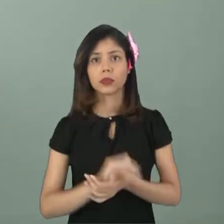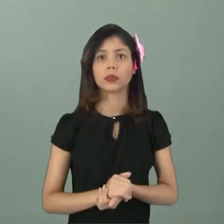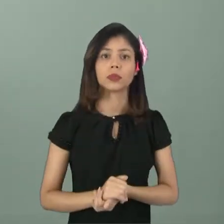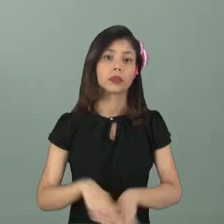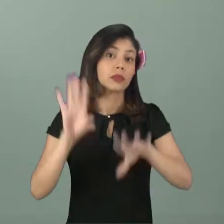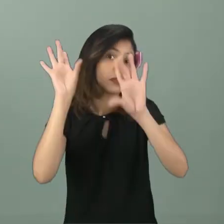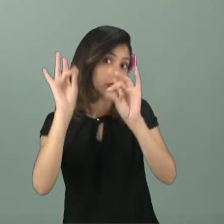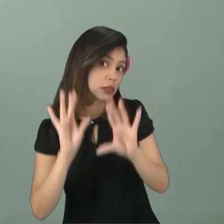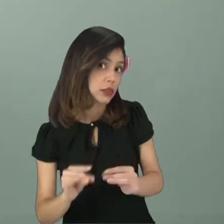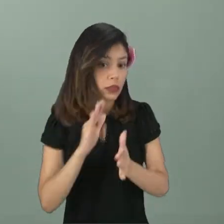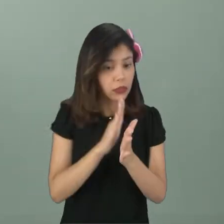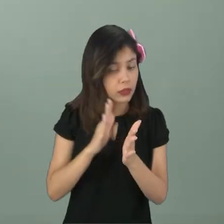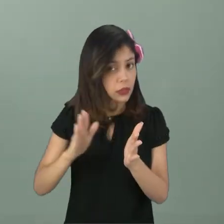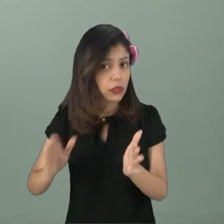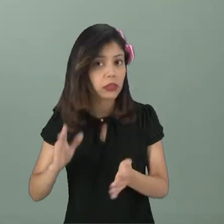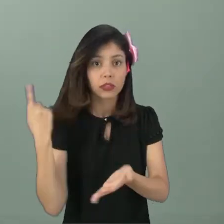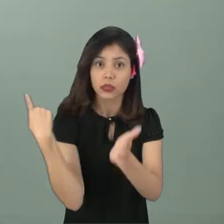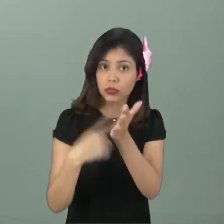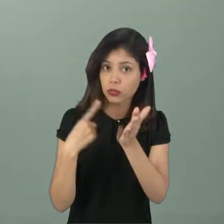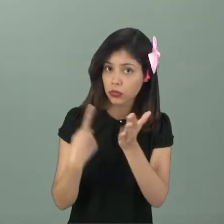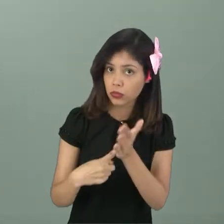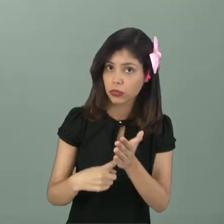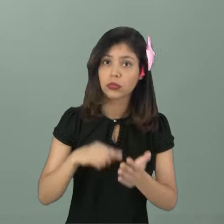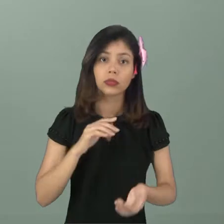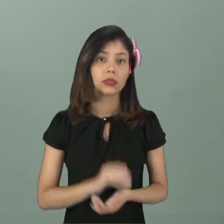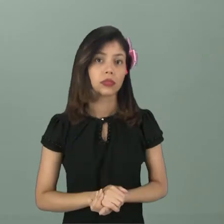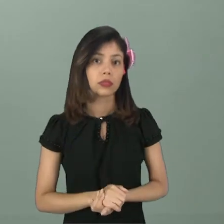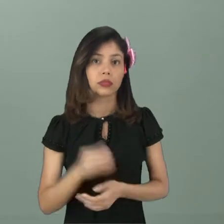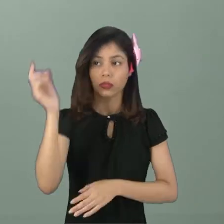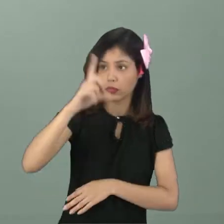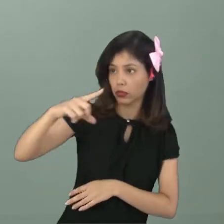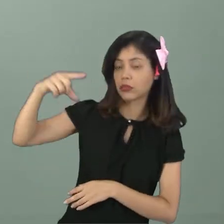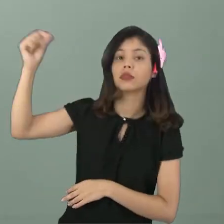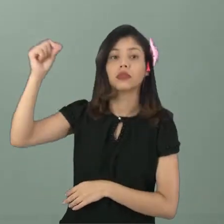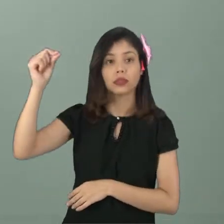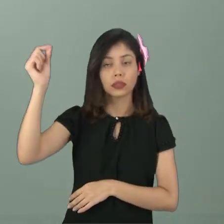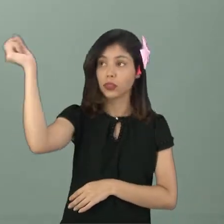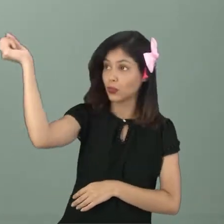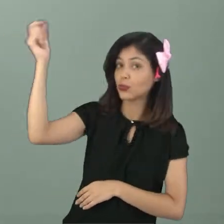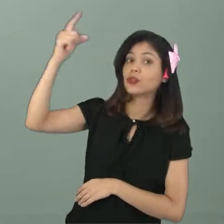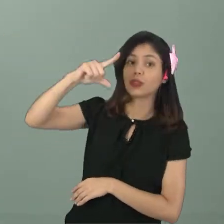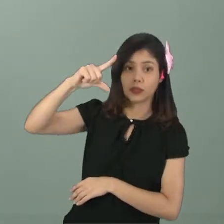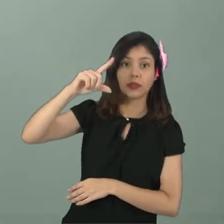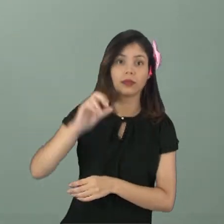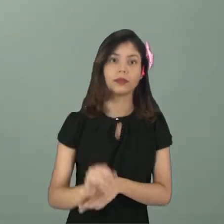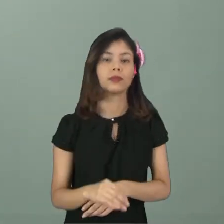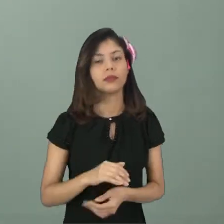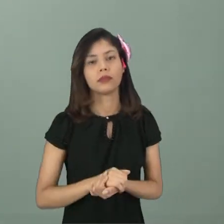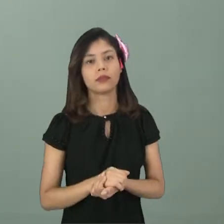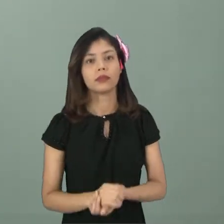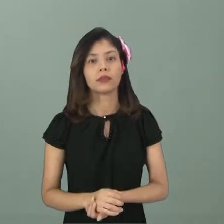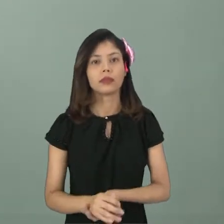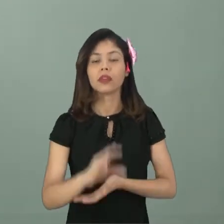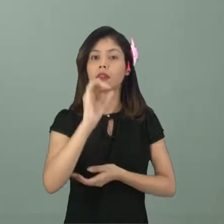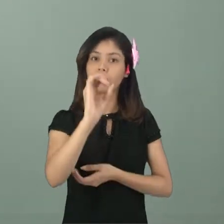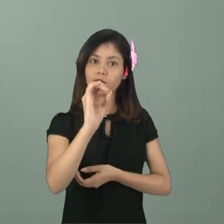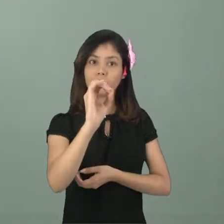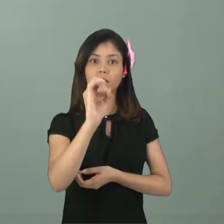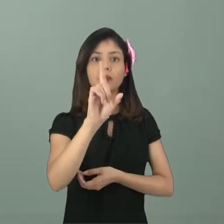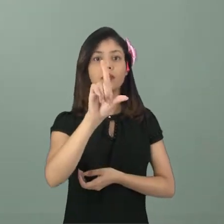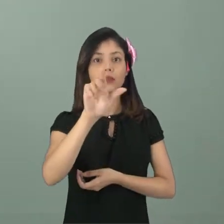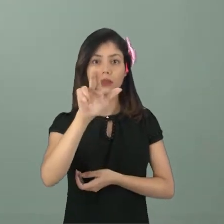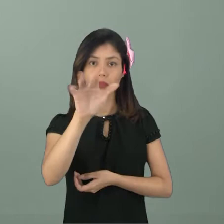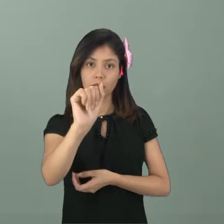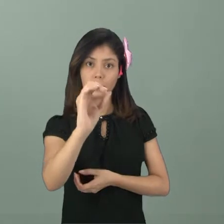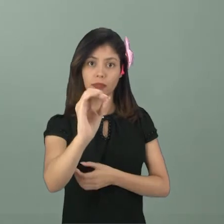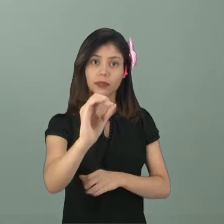que cada fase é de acordo com a iluminação do Sol na Lua, que a gente viu também que a